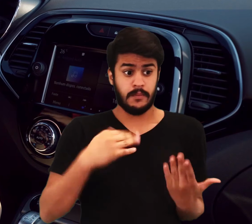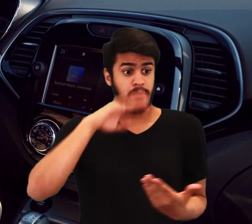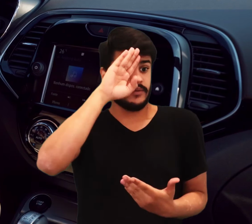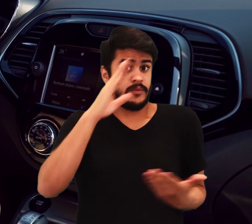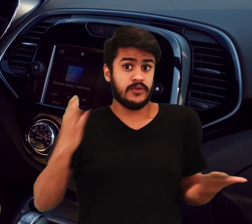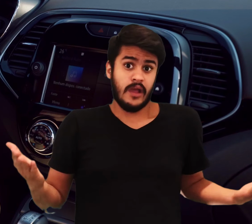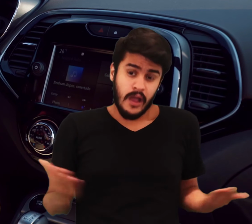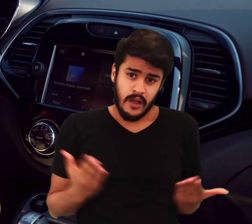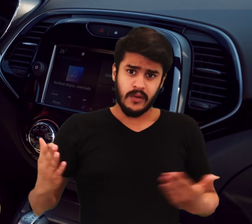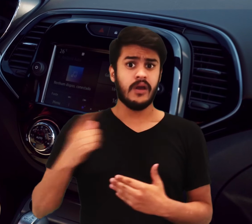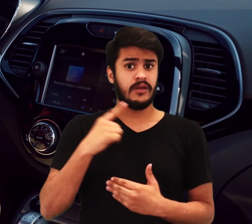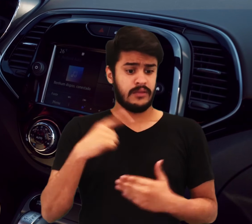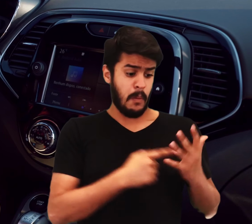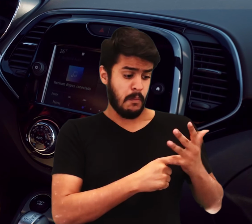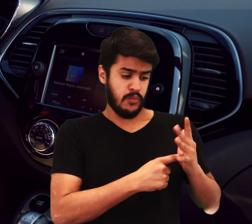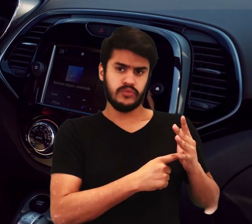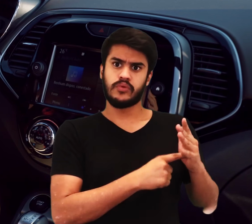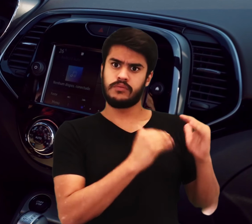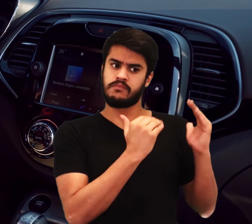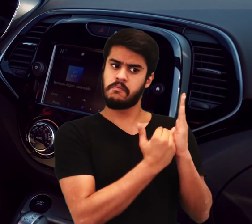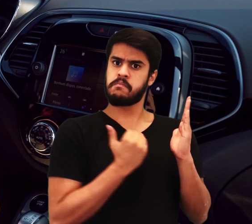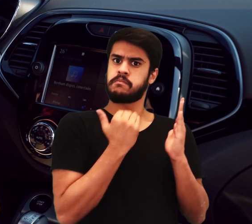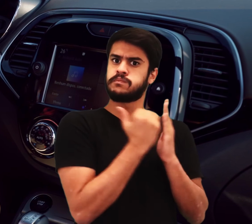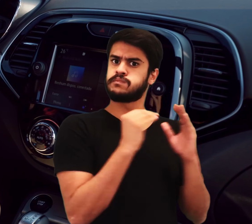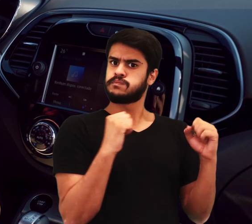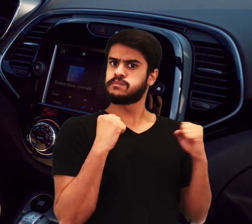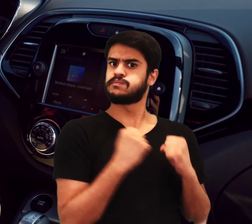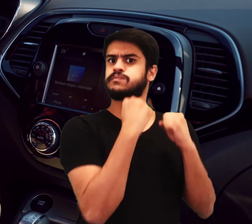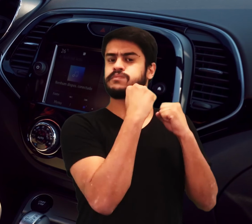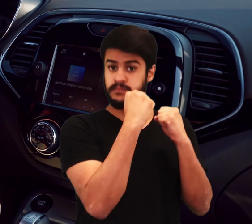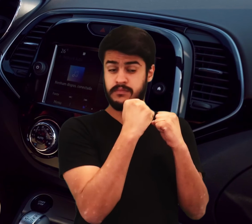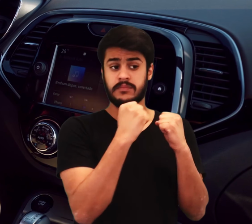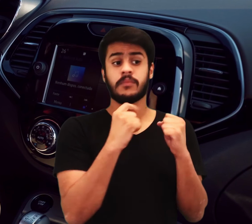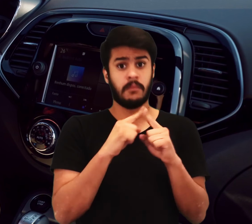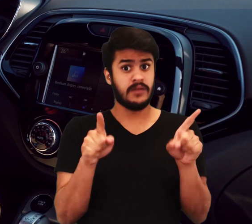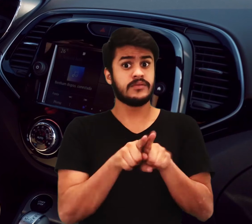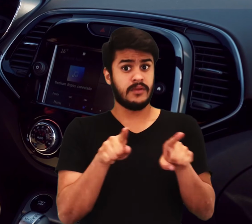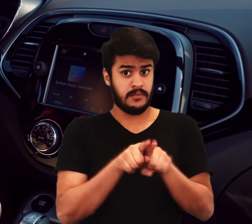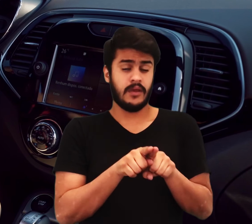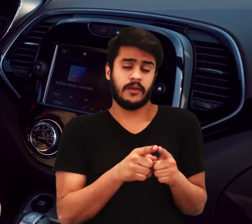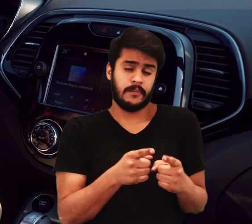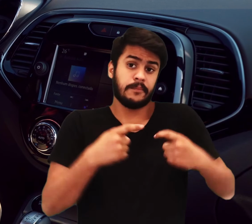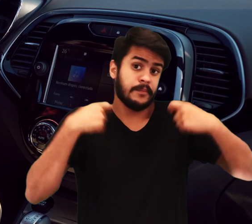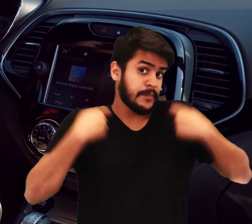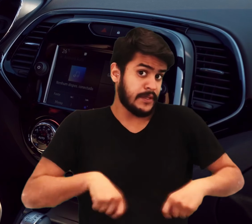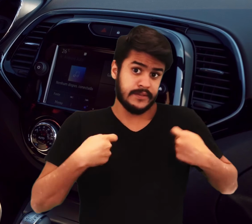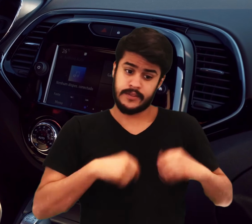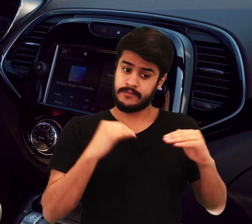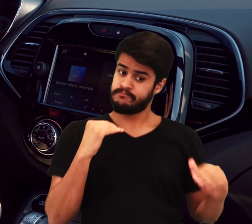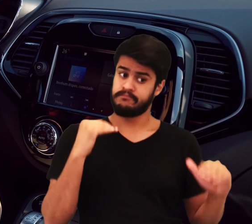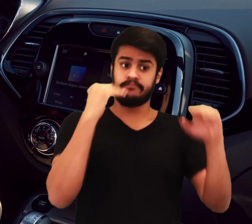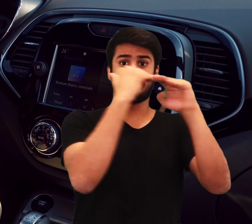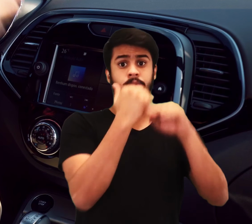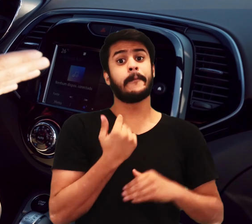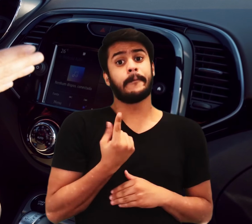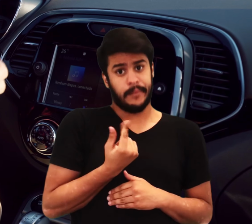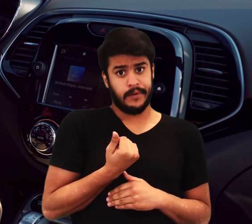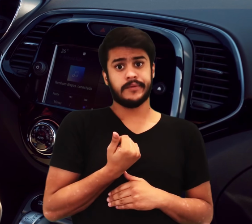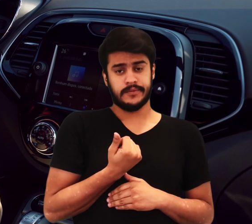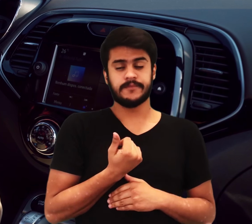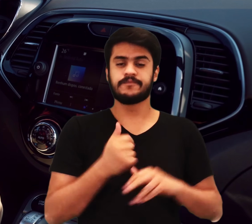ainda mais agora nesse contexto que você tem um motor mais sofisticado, mais potente, mais torcudo, mais caro, coloca esse carro em um outro patamar também de